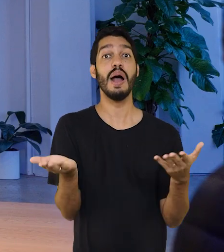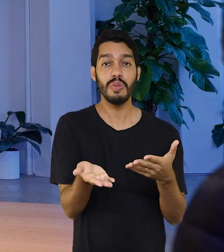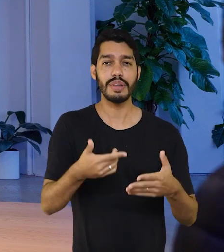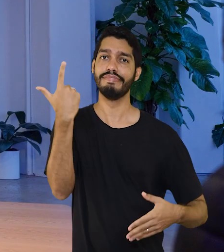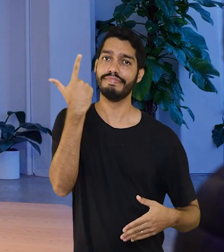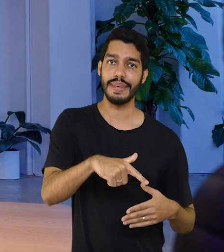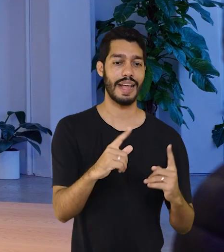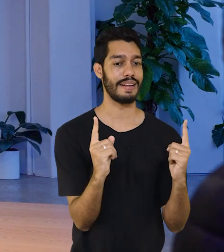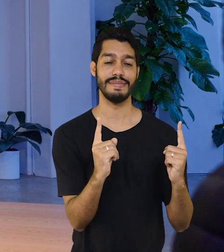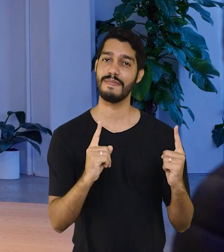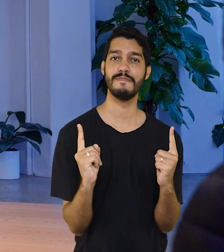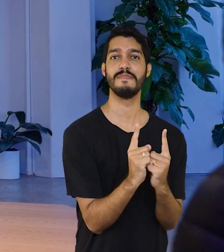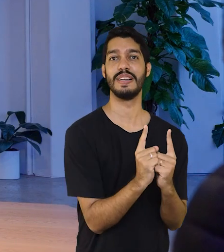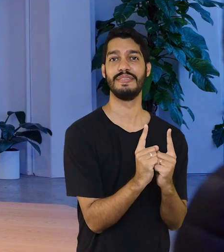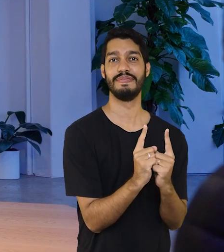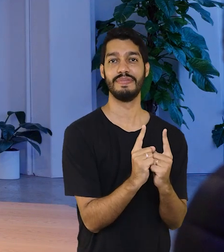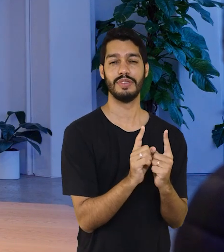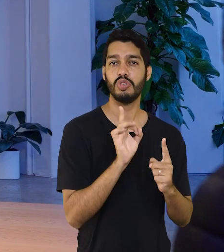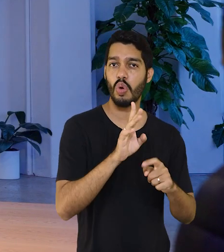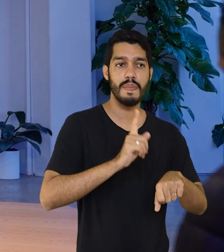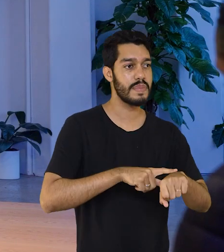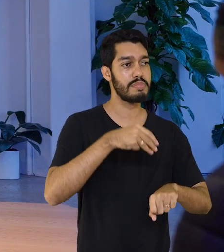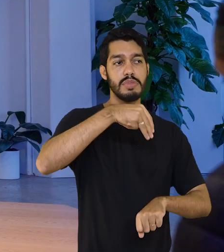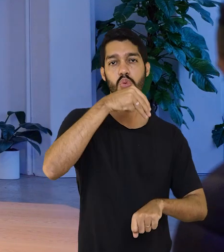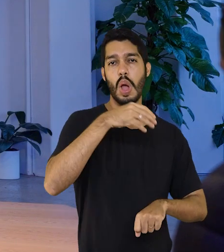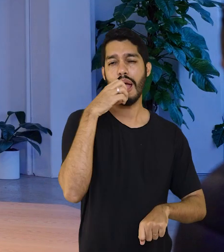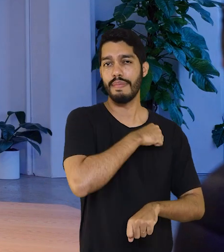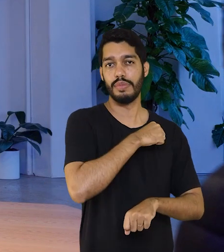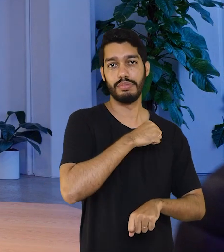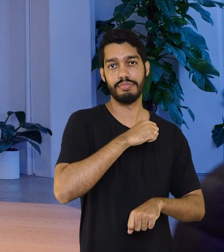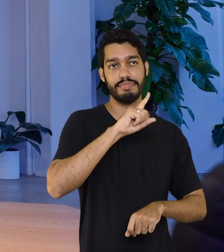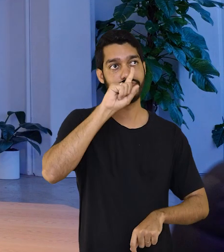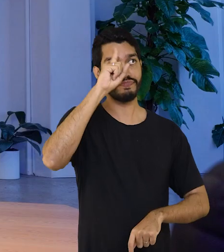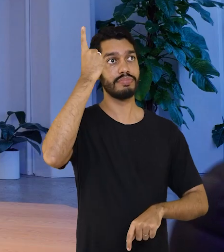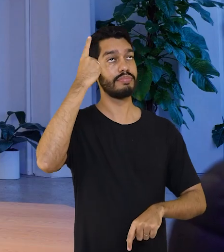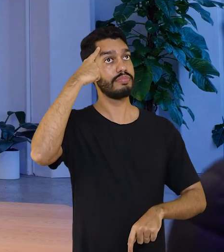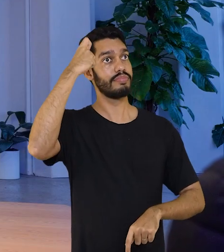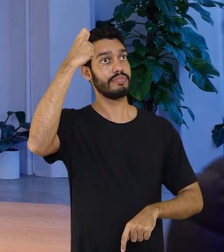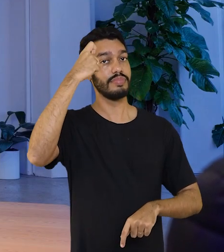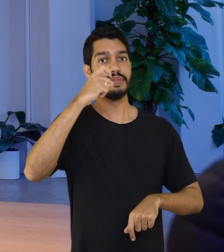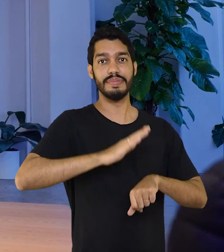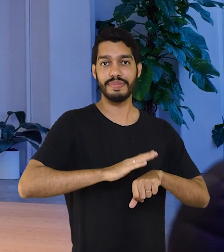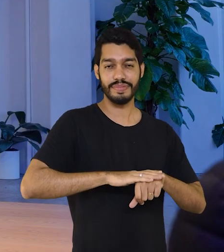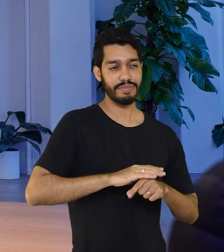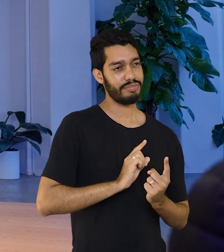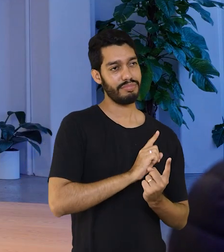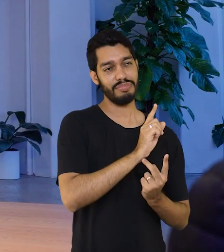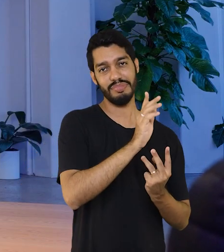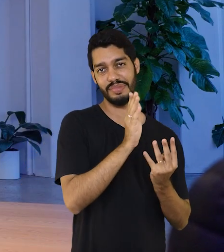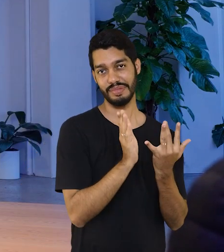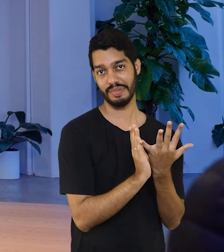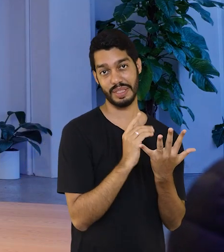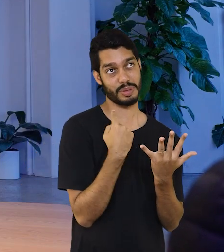aqui diminuiu ainda mais. Virou uma questão de fazer um briefing em questão de minutos. Dali, para criar uma ideia, aí depende de